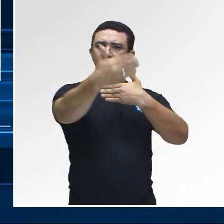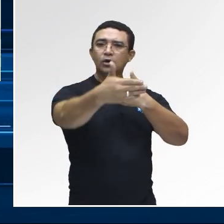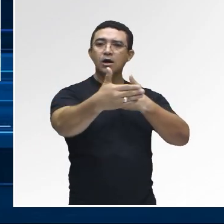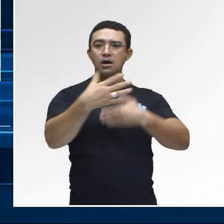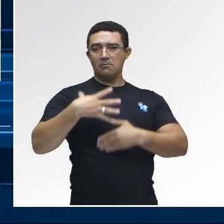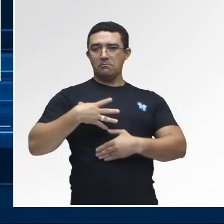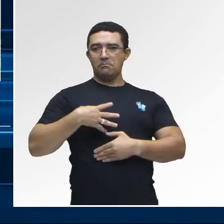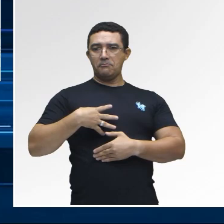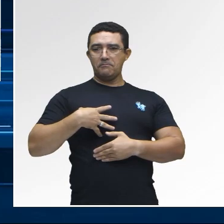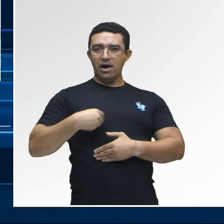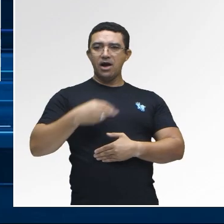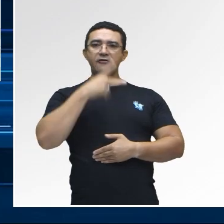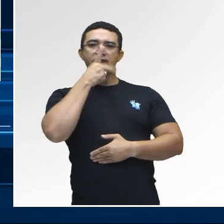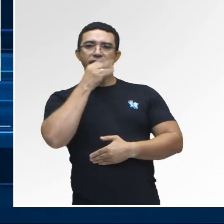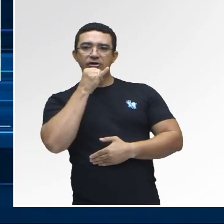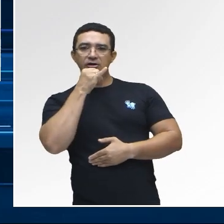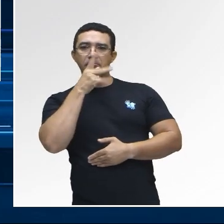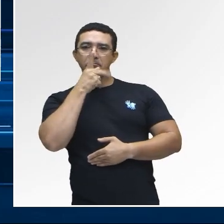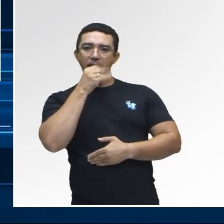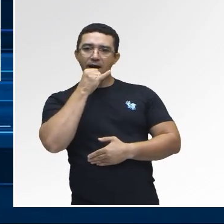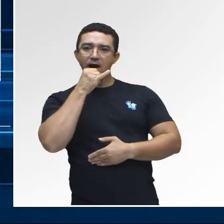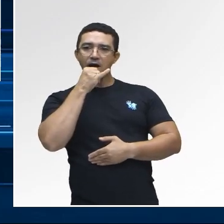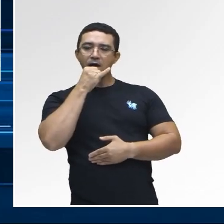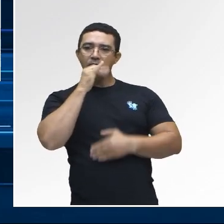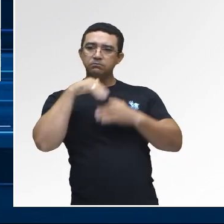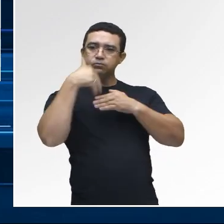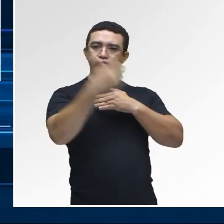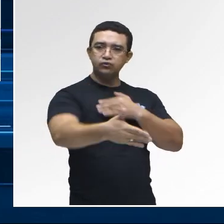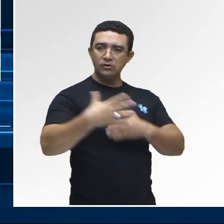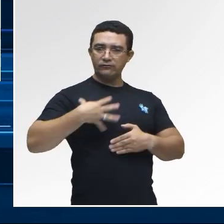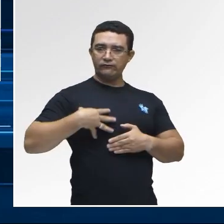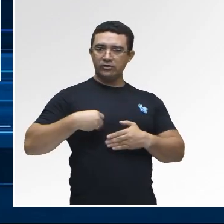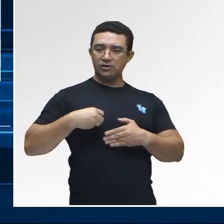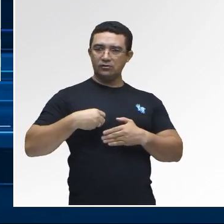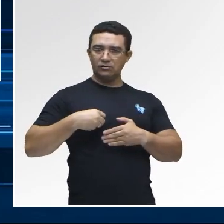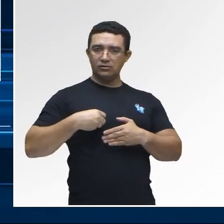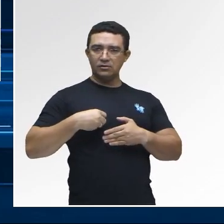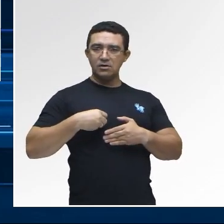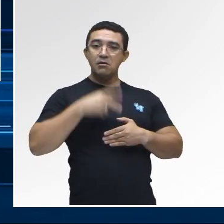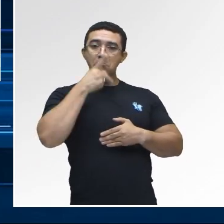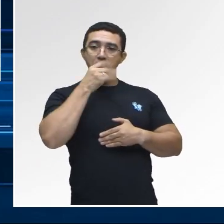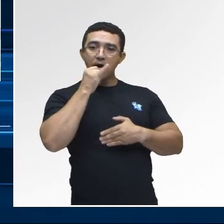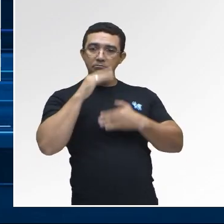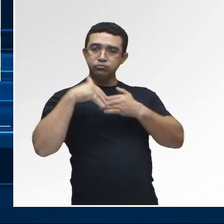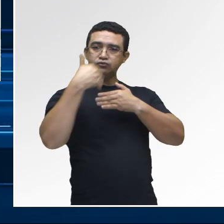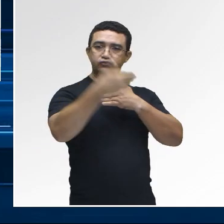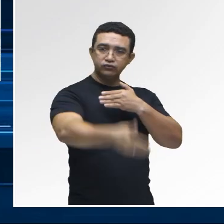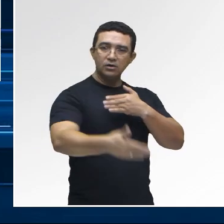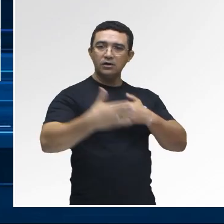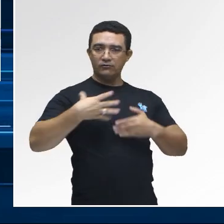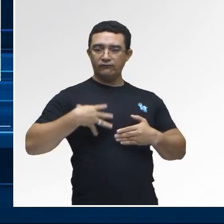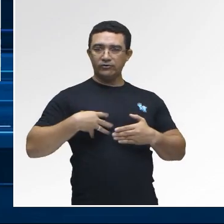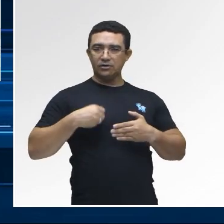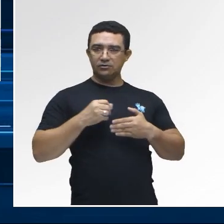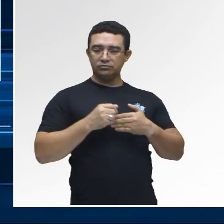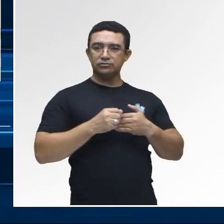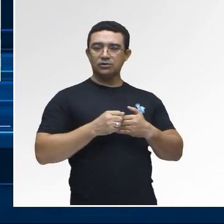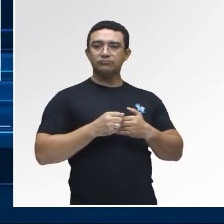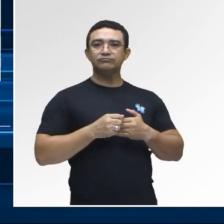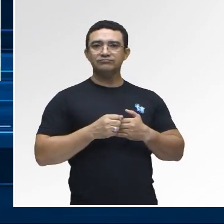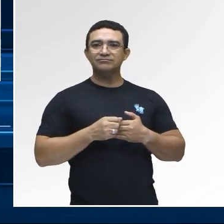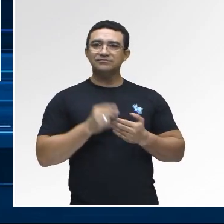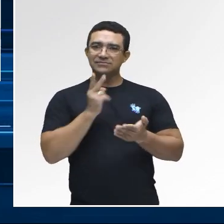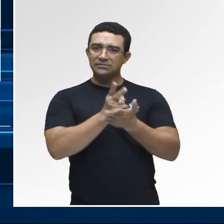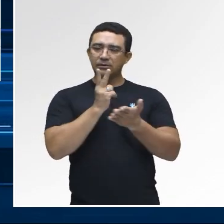direito consuetudinário. Olha que interessante! Eles eram tão obedientes à ideia do patriarcado,